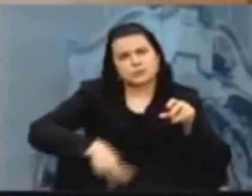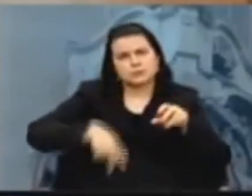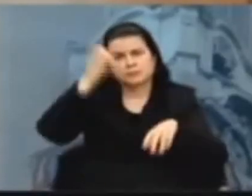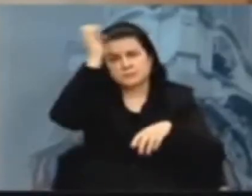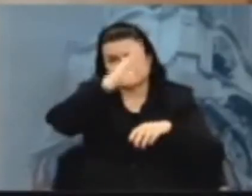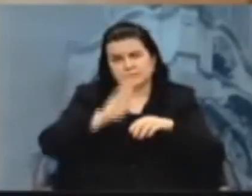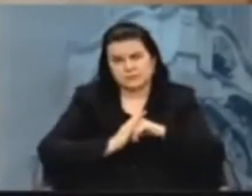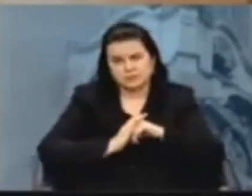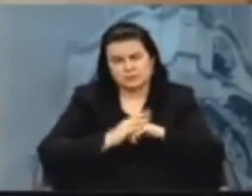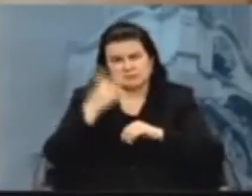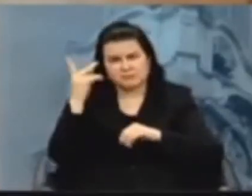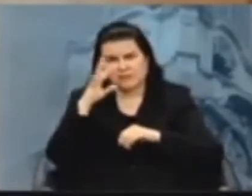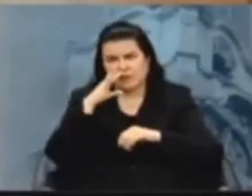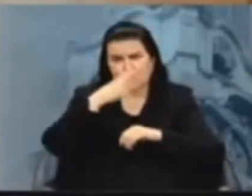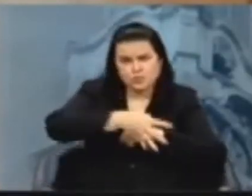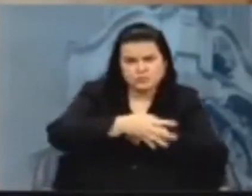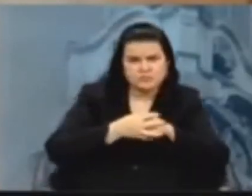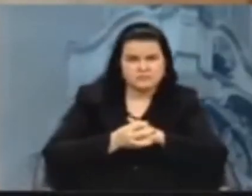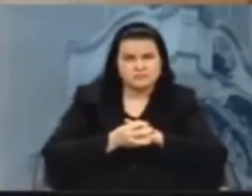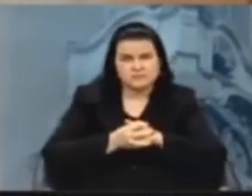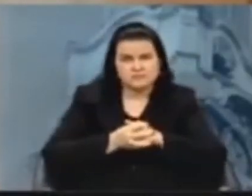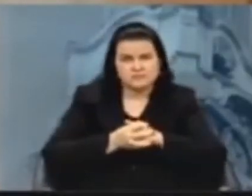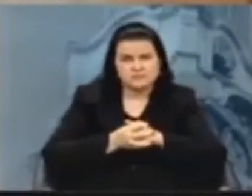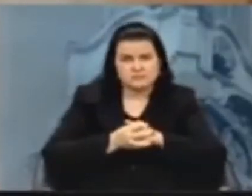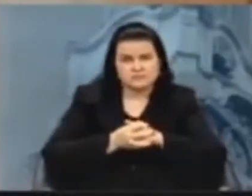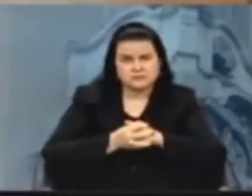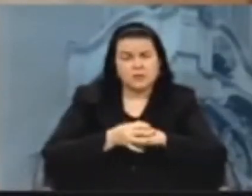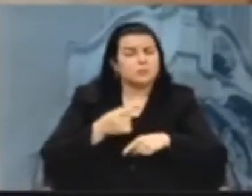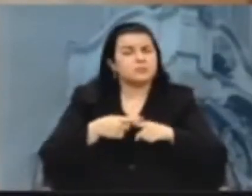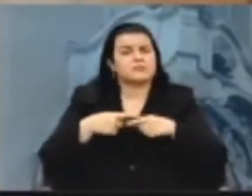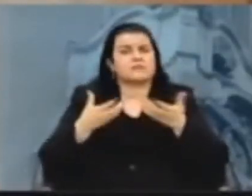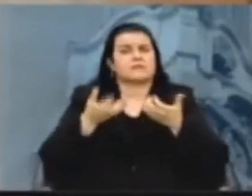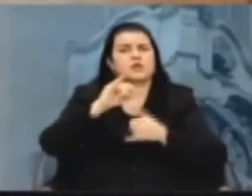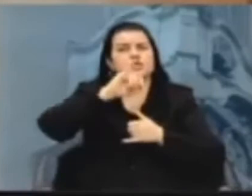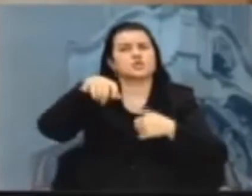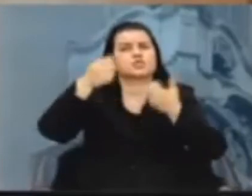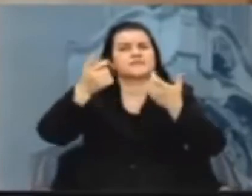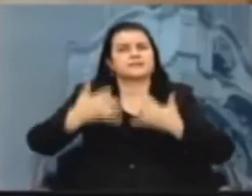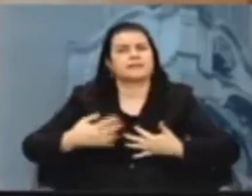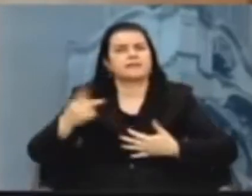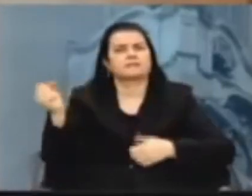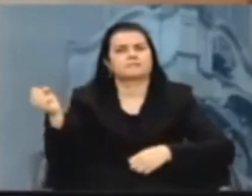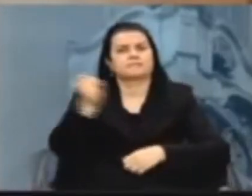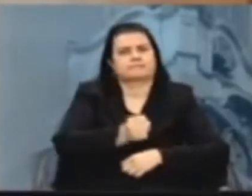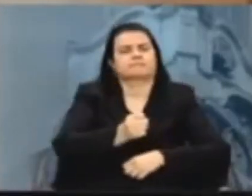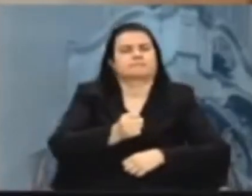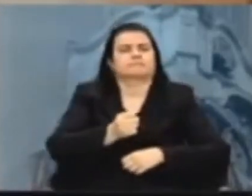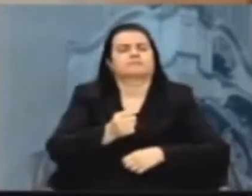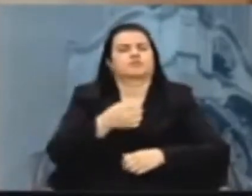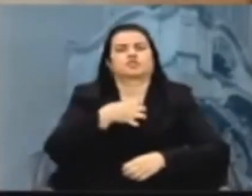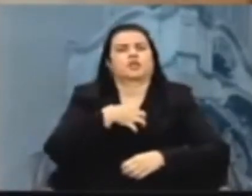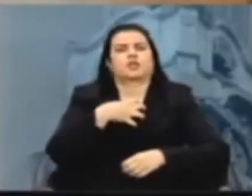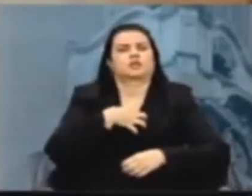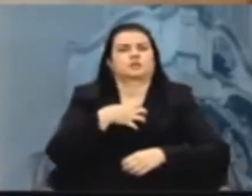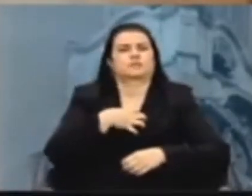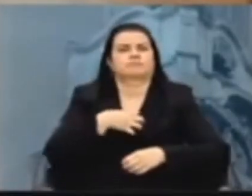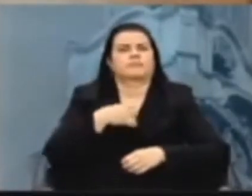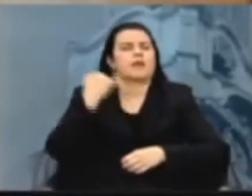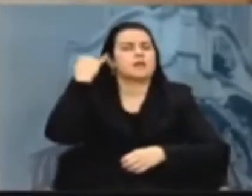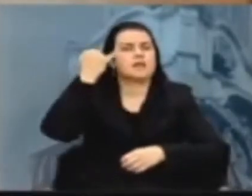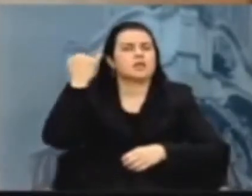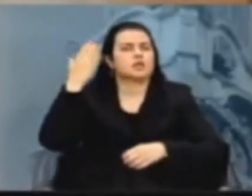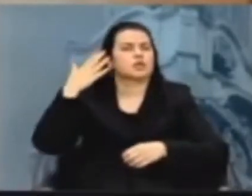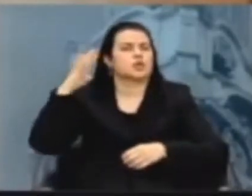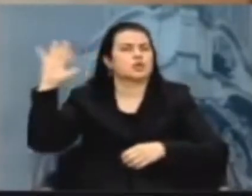Essa acusação é sim para justificar a implantação de um viés ideológico pretendido pelo